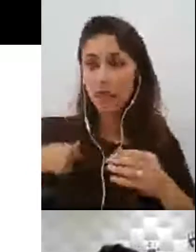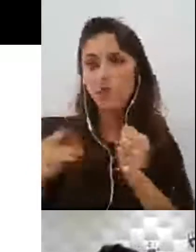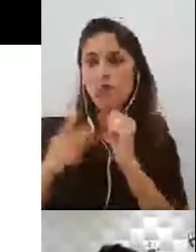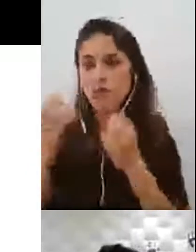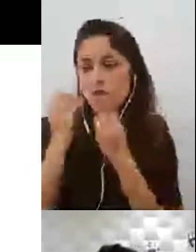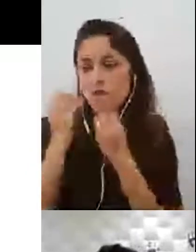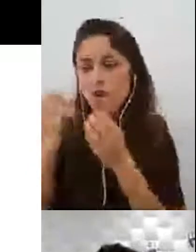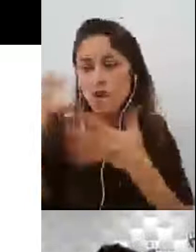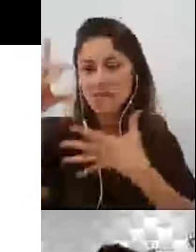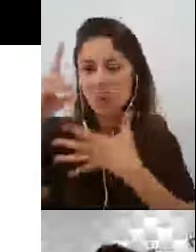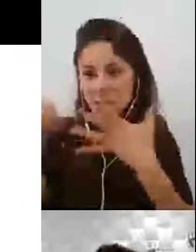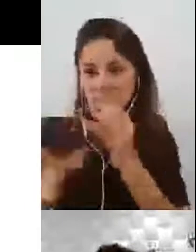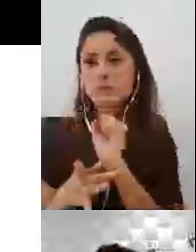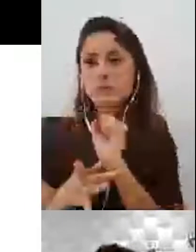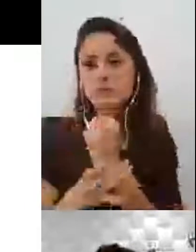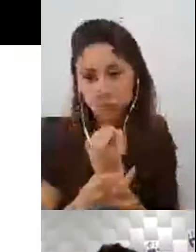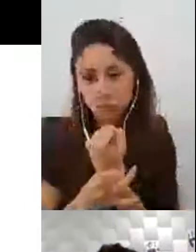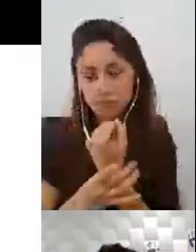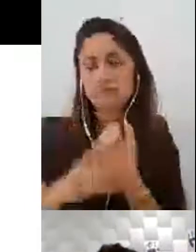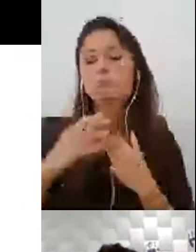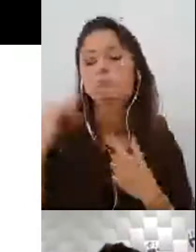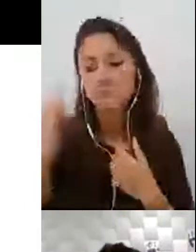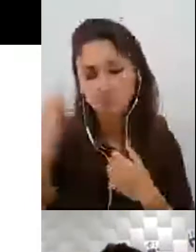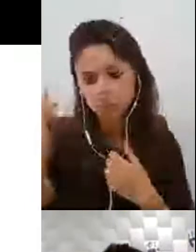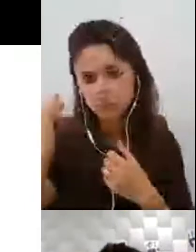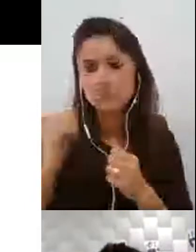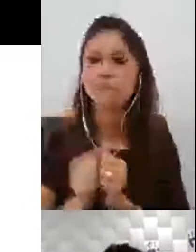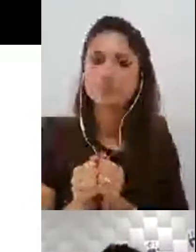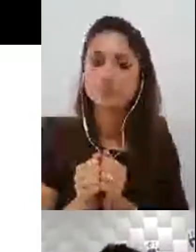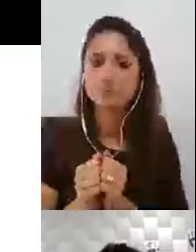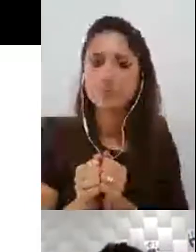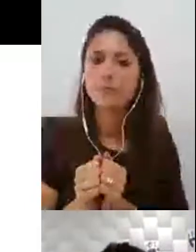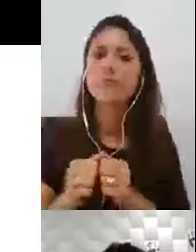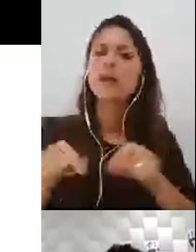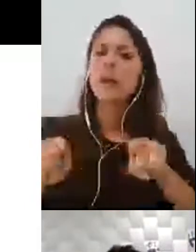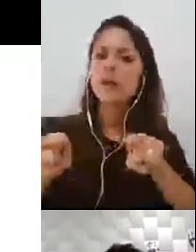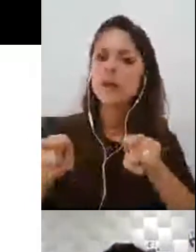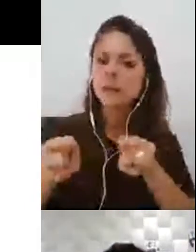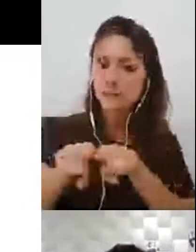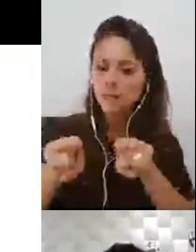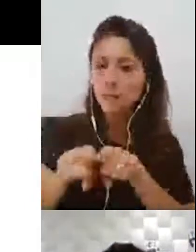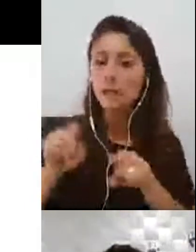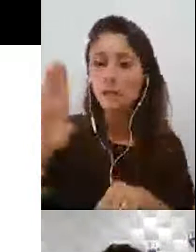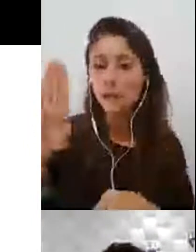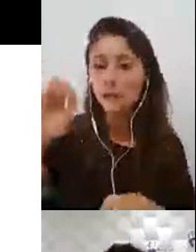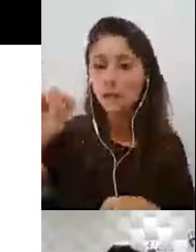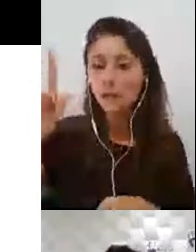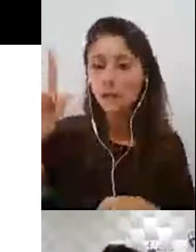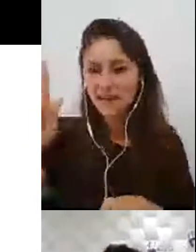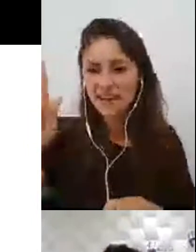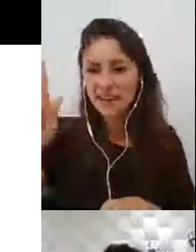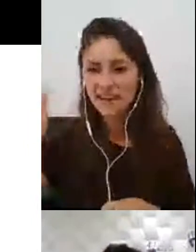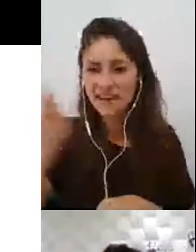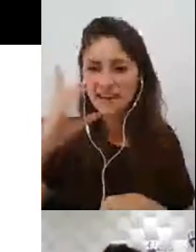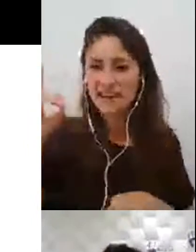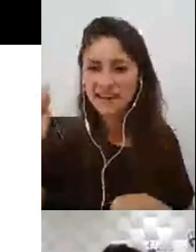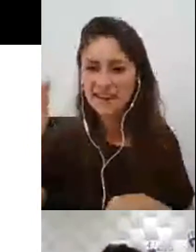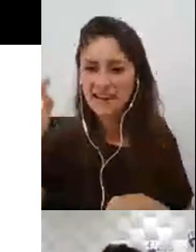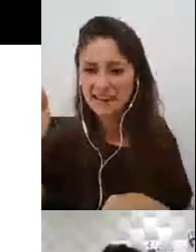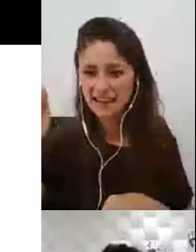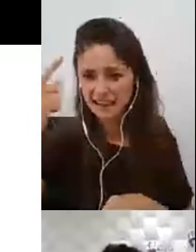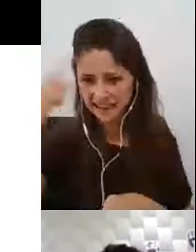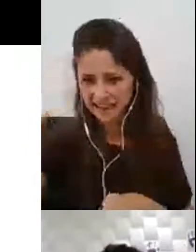informações, que é extremamente importante ao longo de todo o processo, um network bem definido, com Big Data bem alinhado e fazendo com que